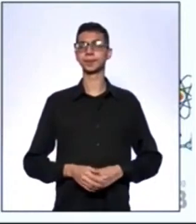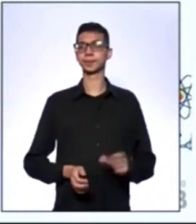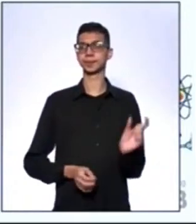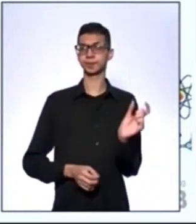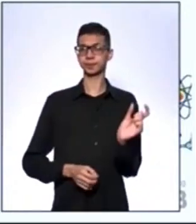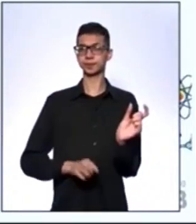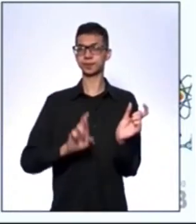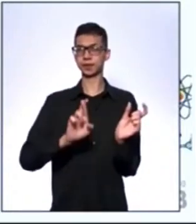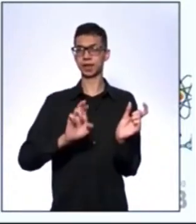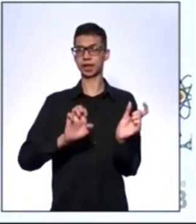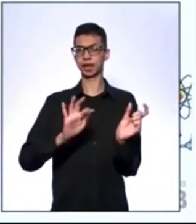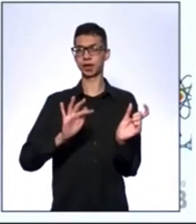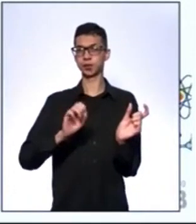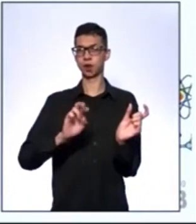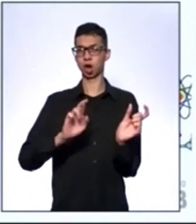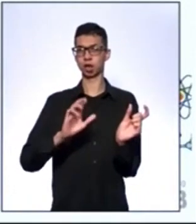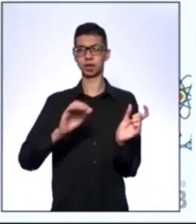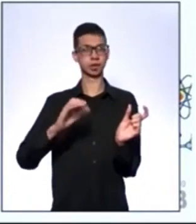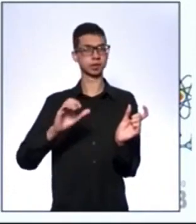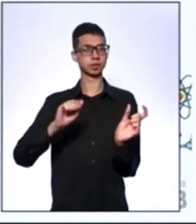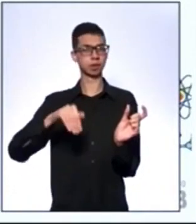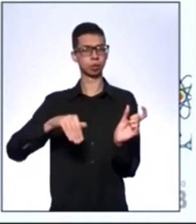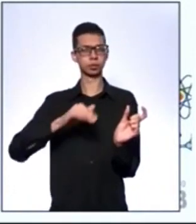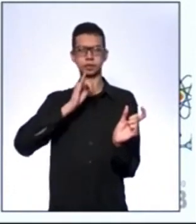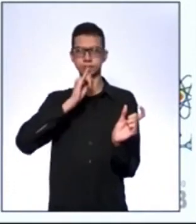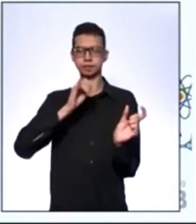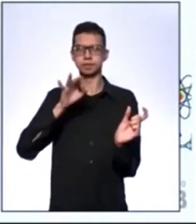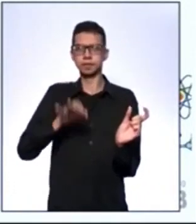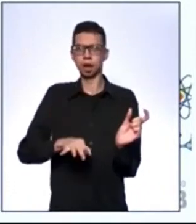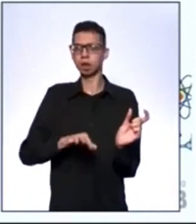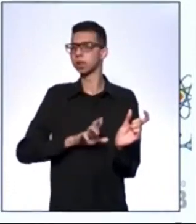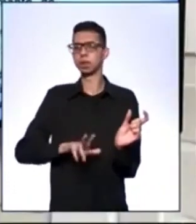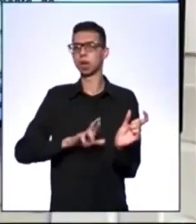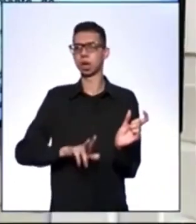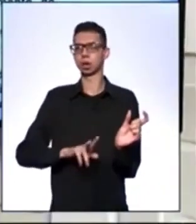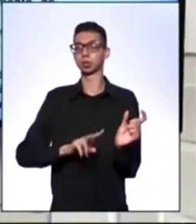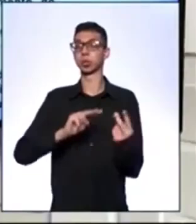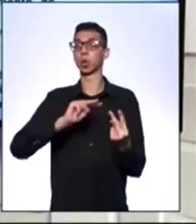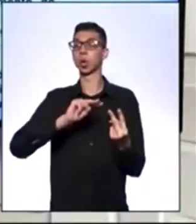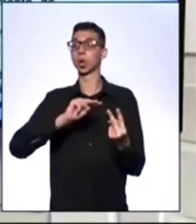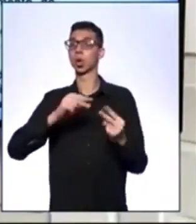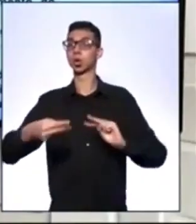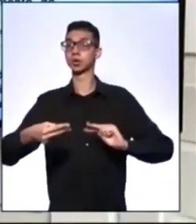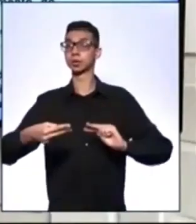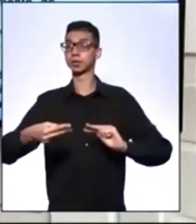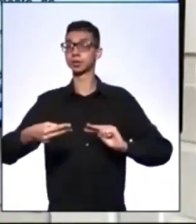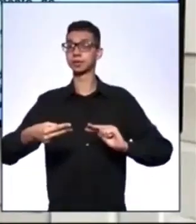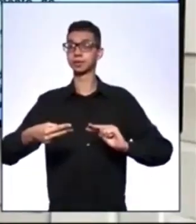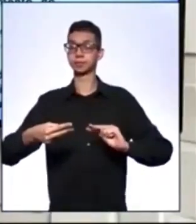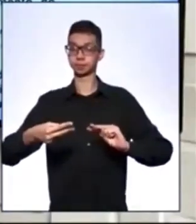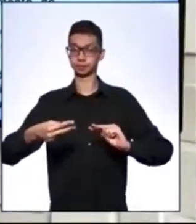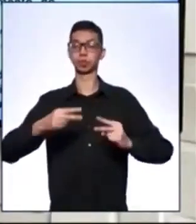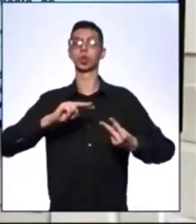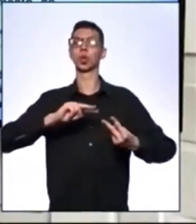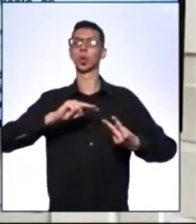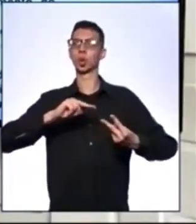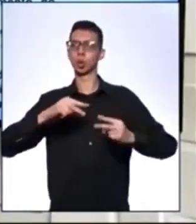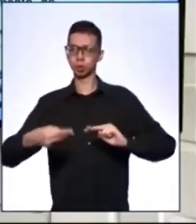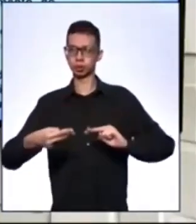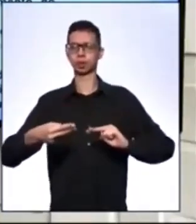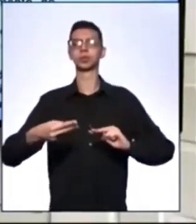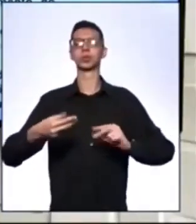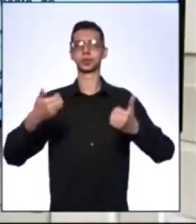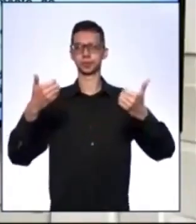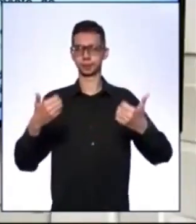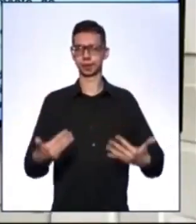as teorias mais aceitas? Não, pelo contrário, contrariam, contestam, contestam as